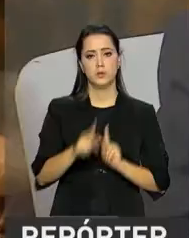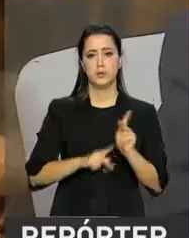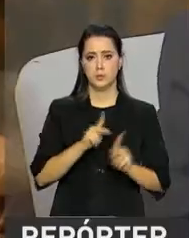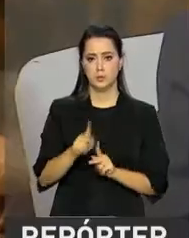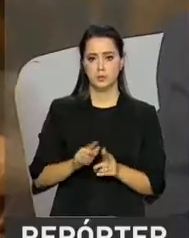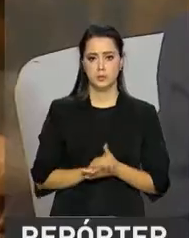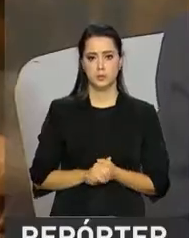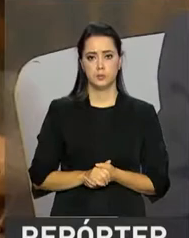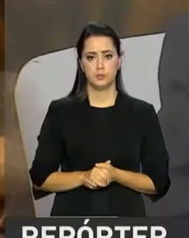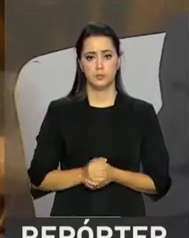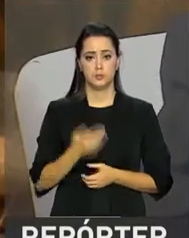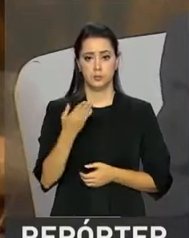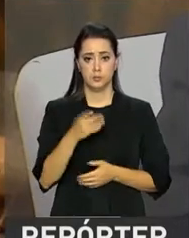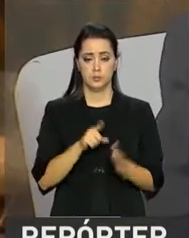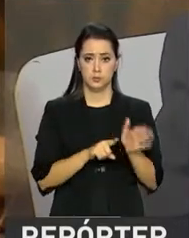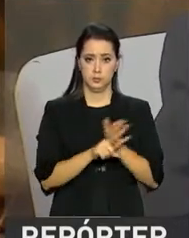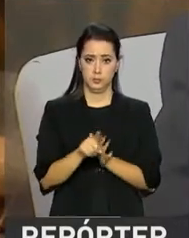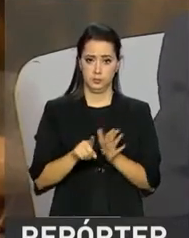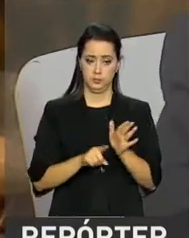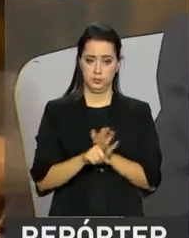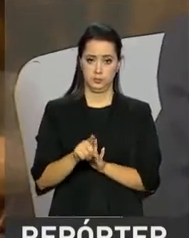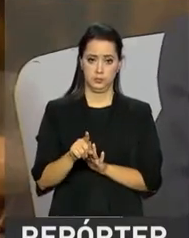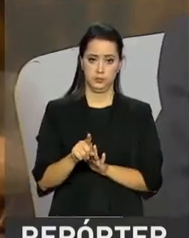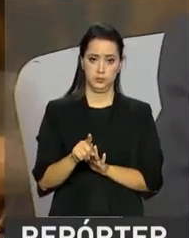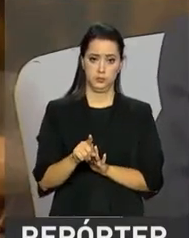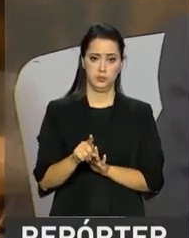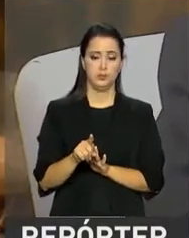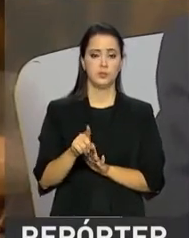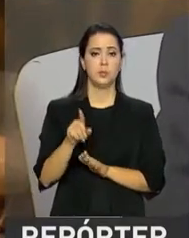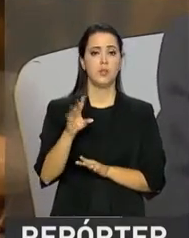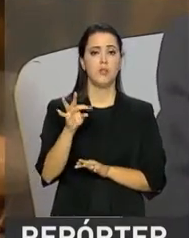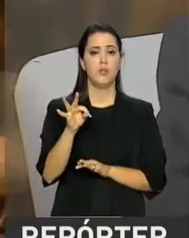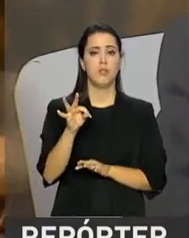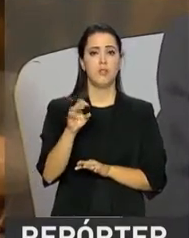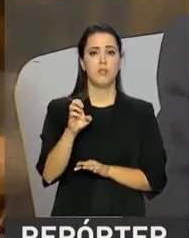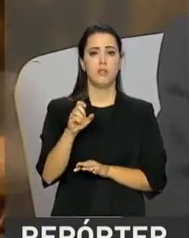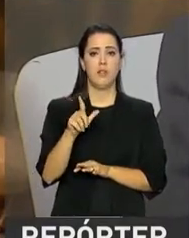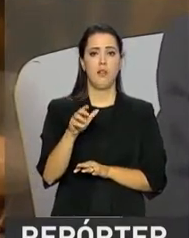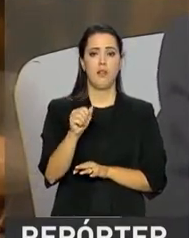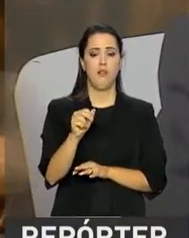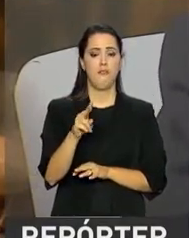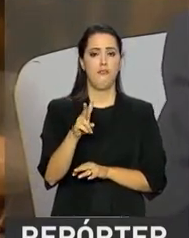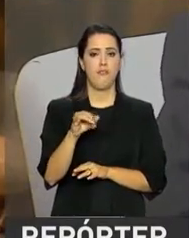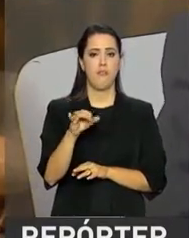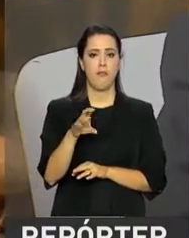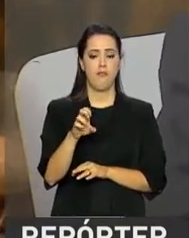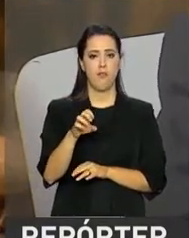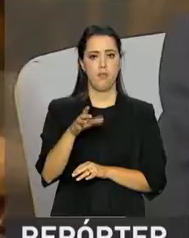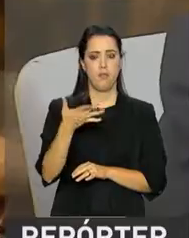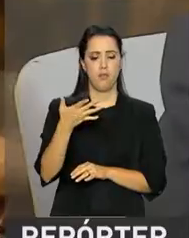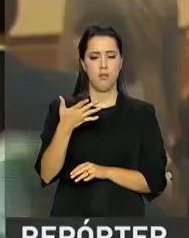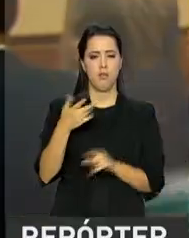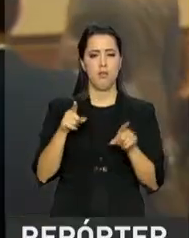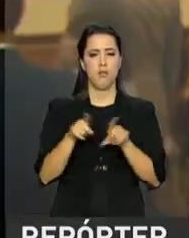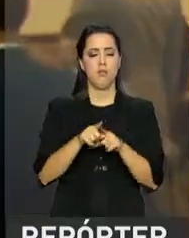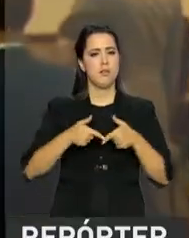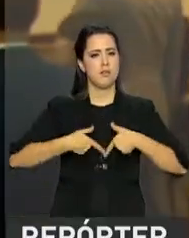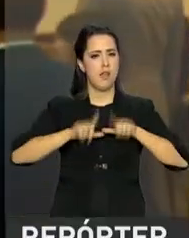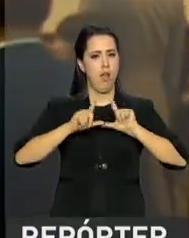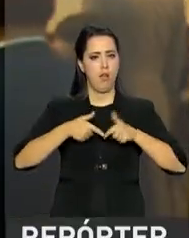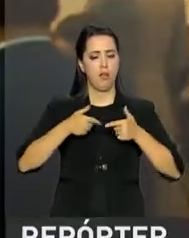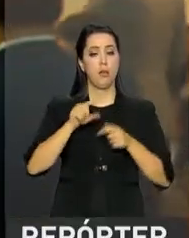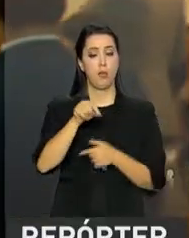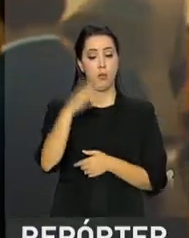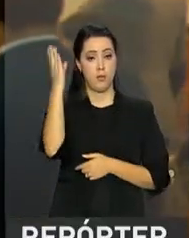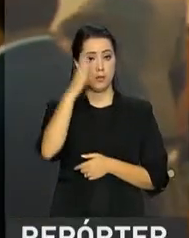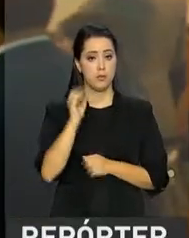para este pesquisador da universidade de tel aviv em israel o brasil tem as credenciais para ser um líder